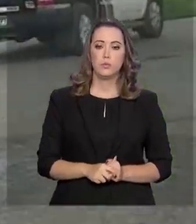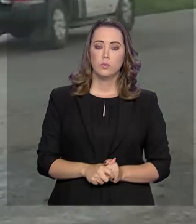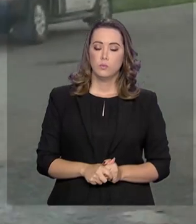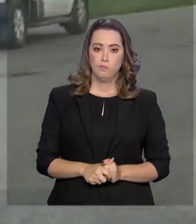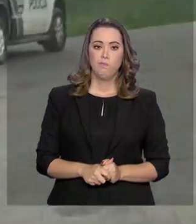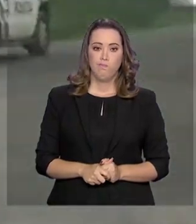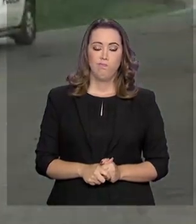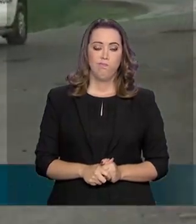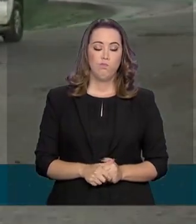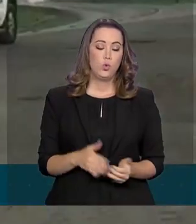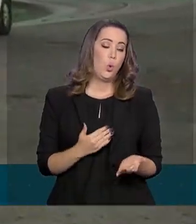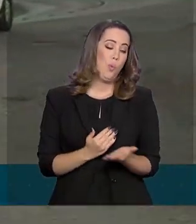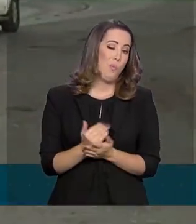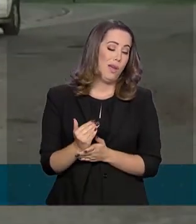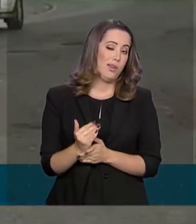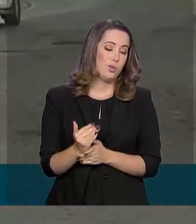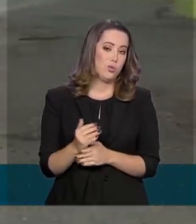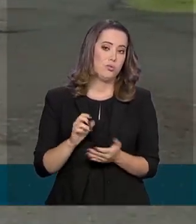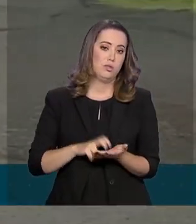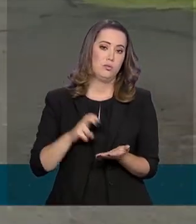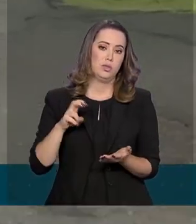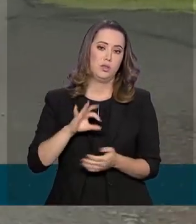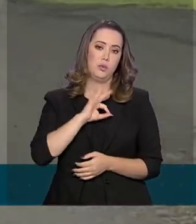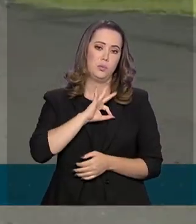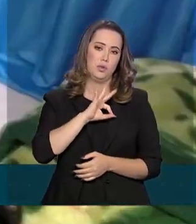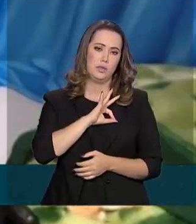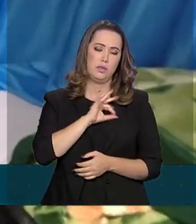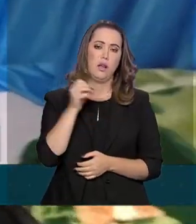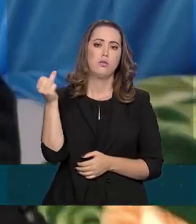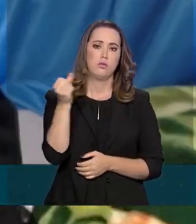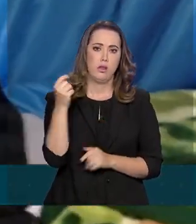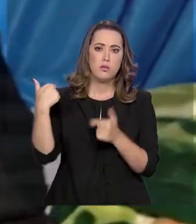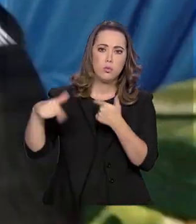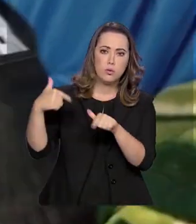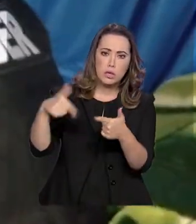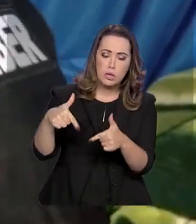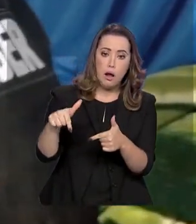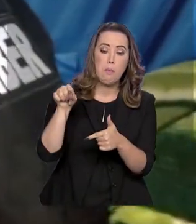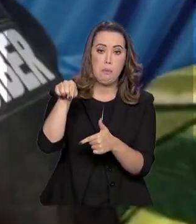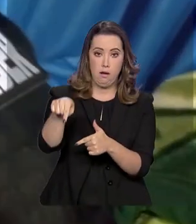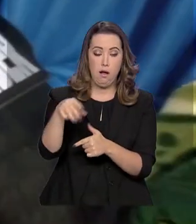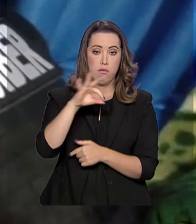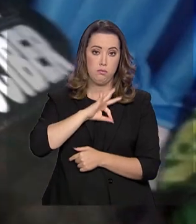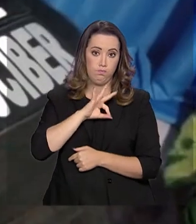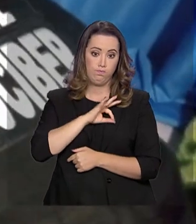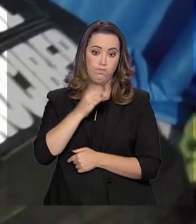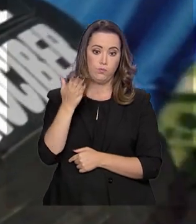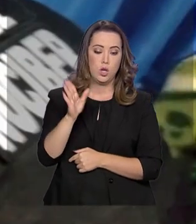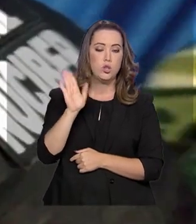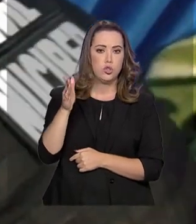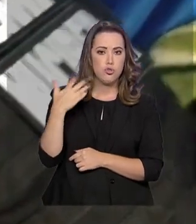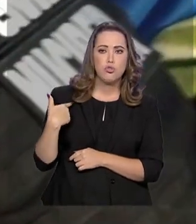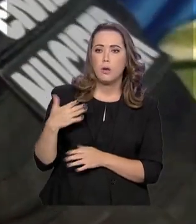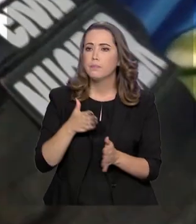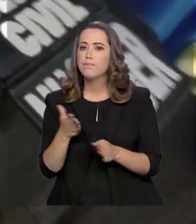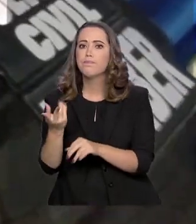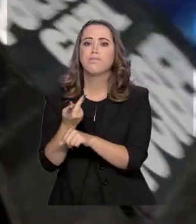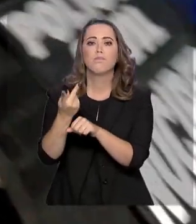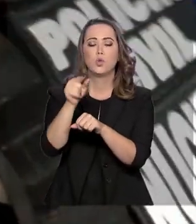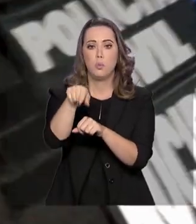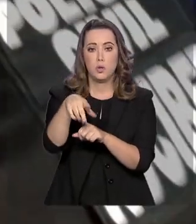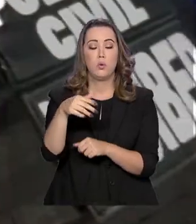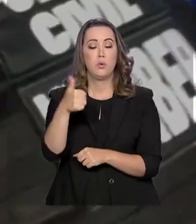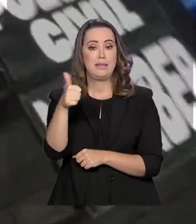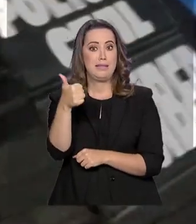No início da manhã, os policiais envolvidos na sexta etapa da Operação Luz na Infância já estavam nas ruas para o cumprimento